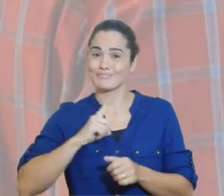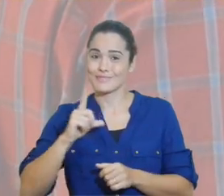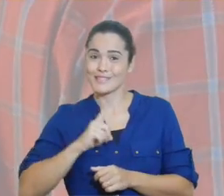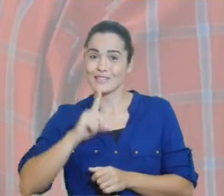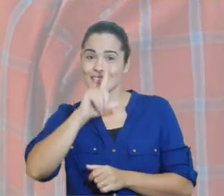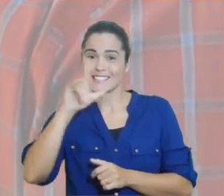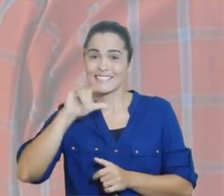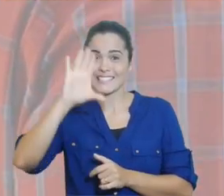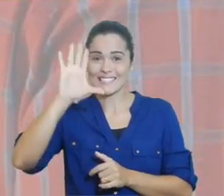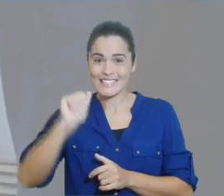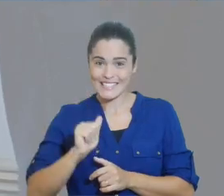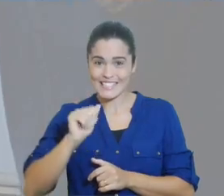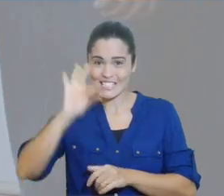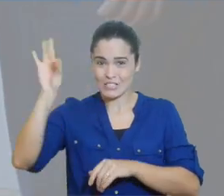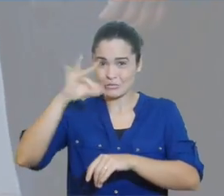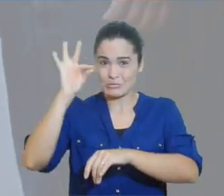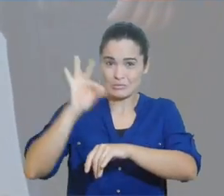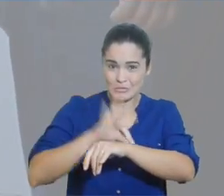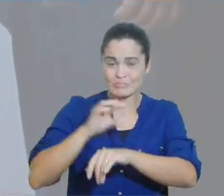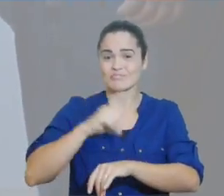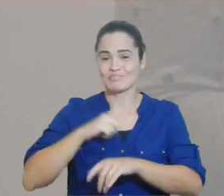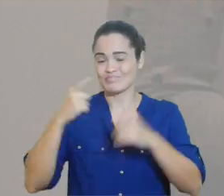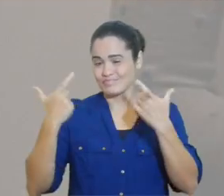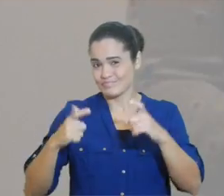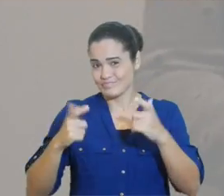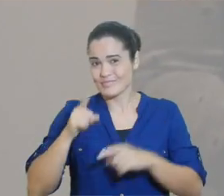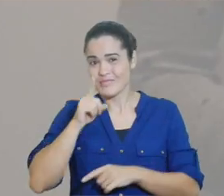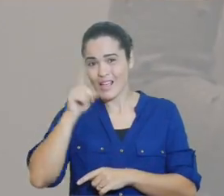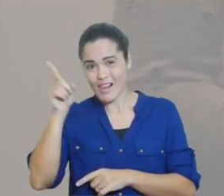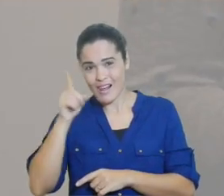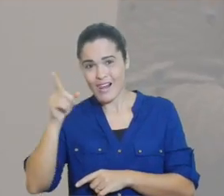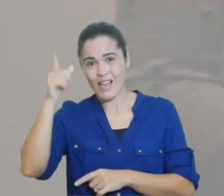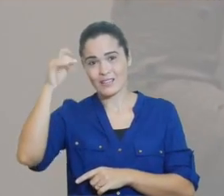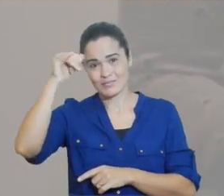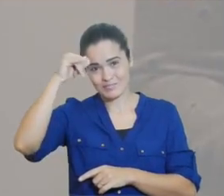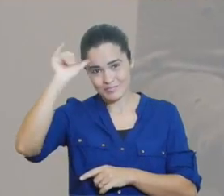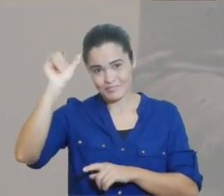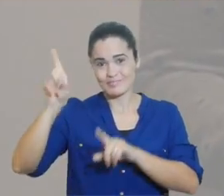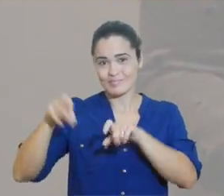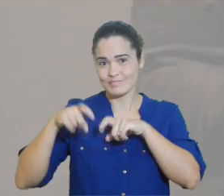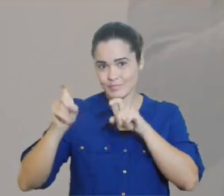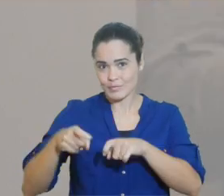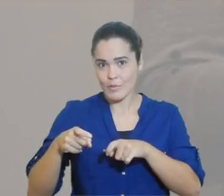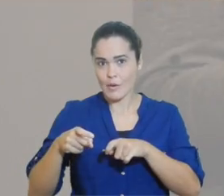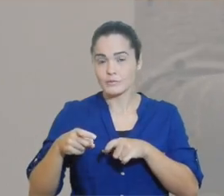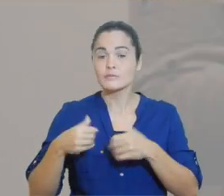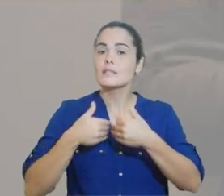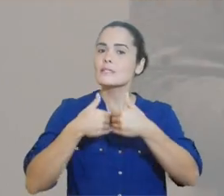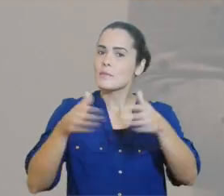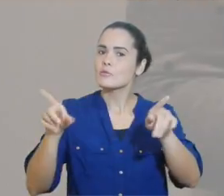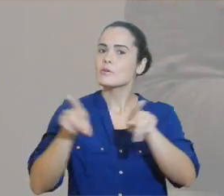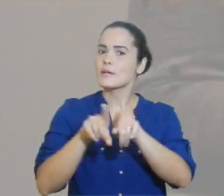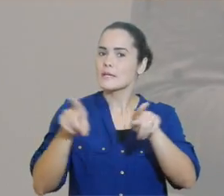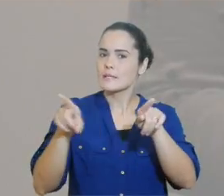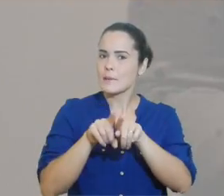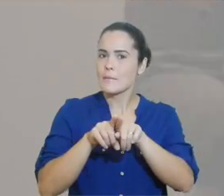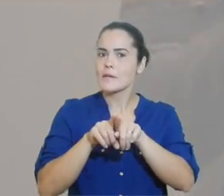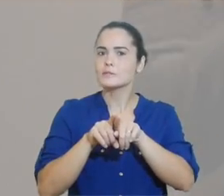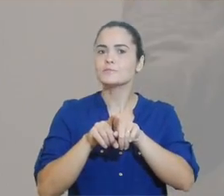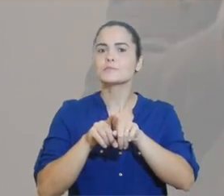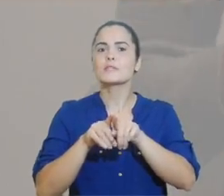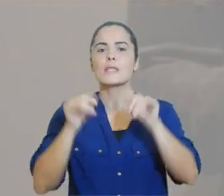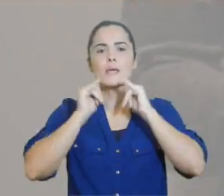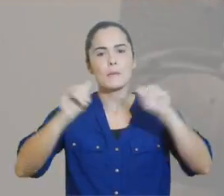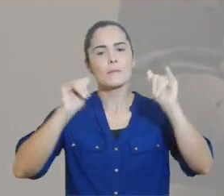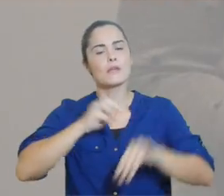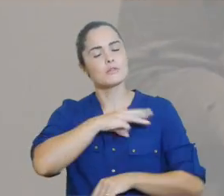principalmente por conta da epidemia de Zika e chikungunya que acomete aquela região. Desta forma, a festa será a abertura da campanha de